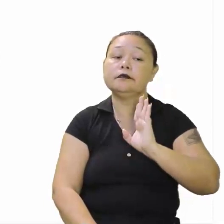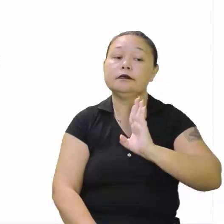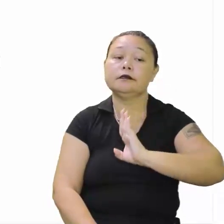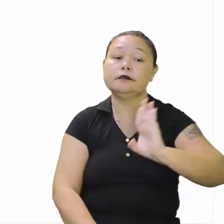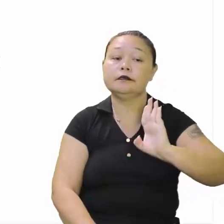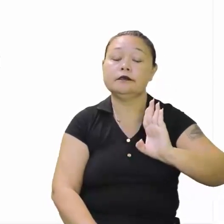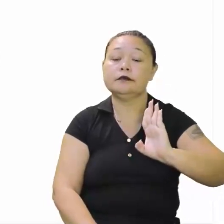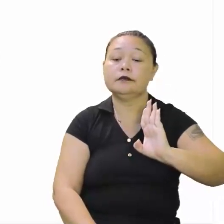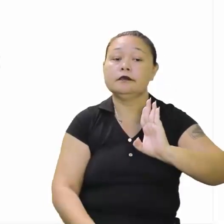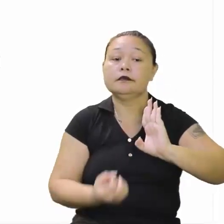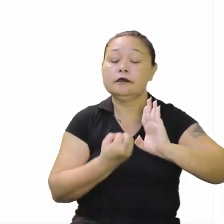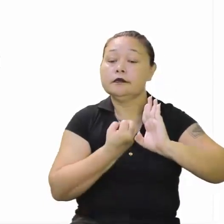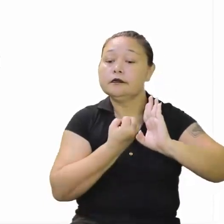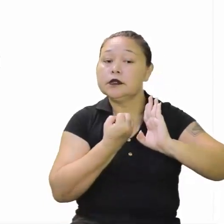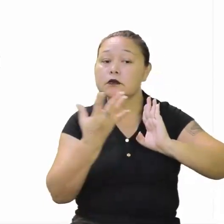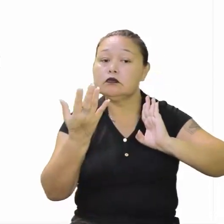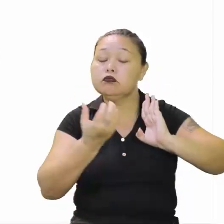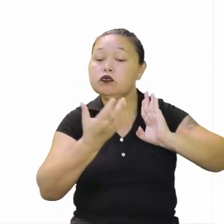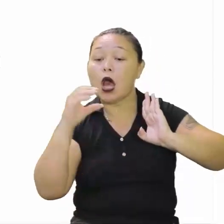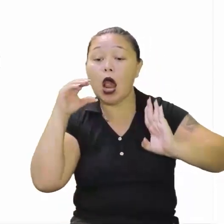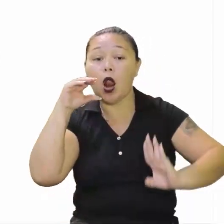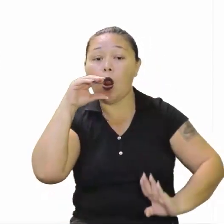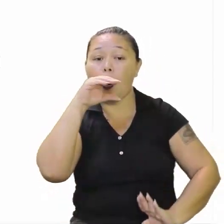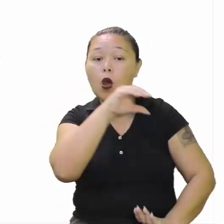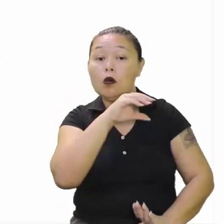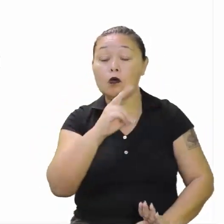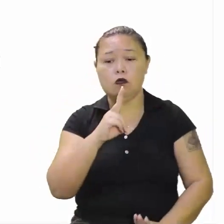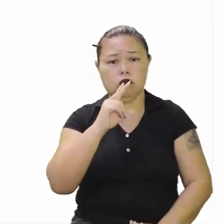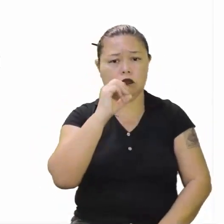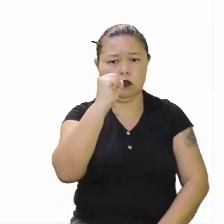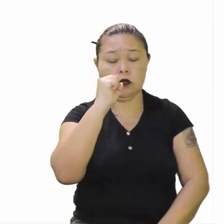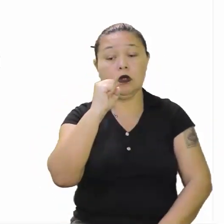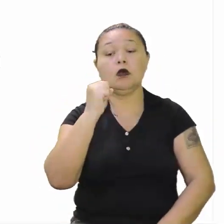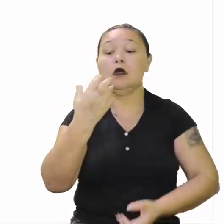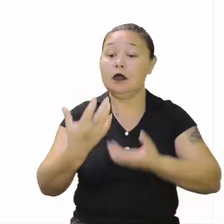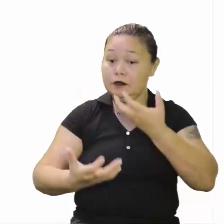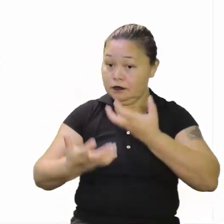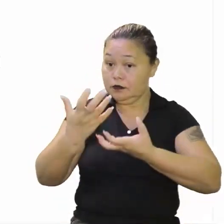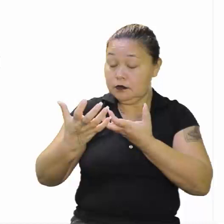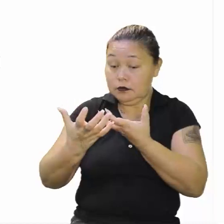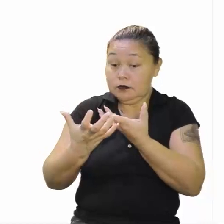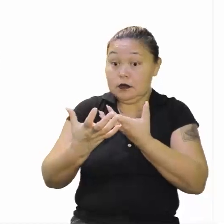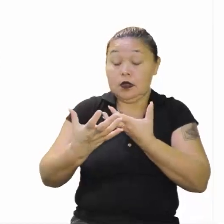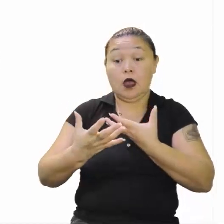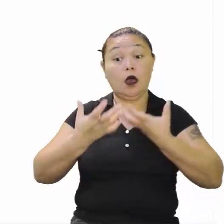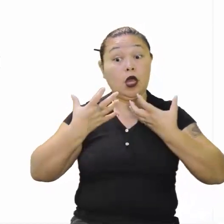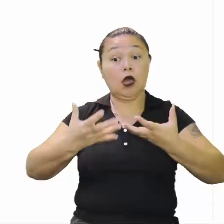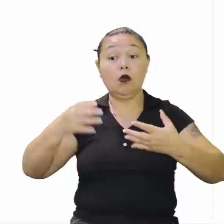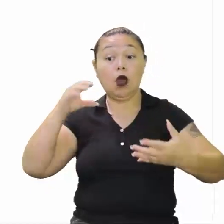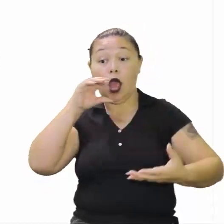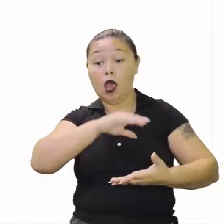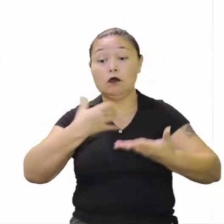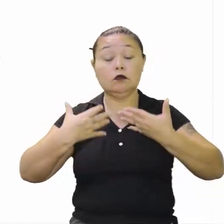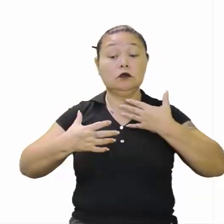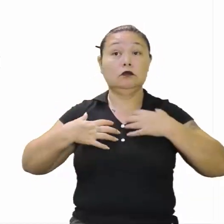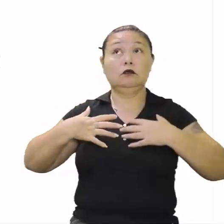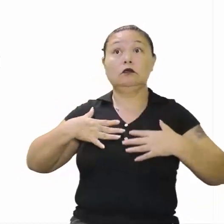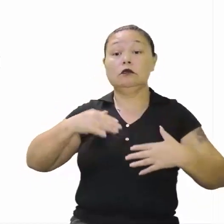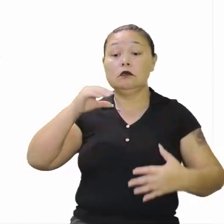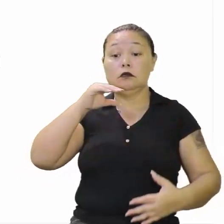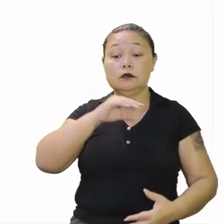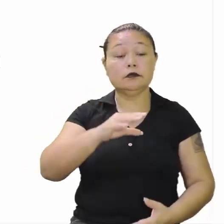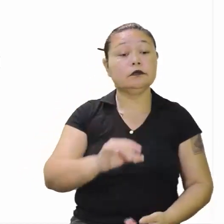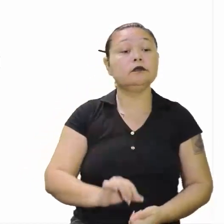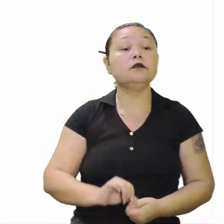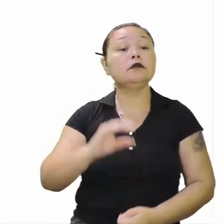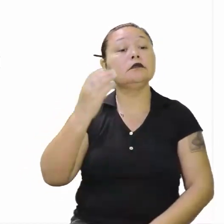Letra B, liberação de calor intenso pela fogueira. Letra